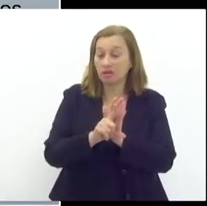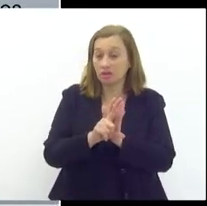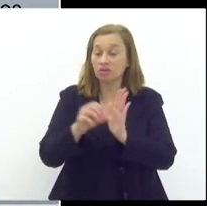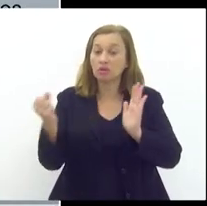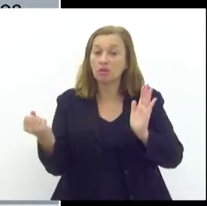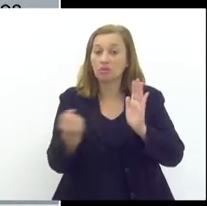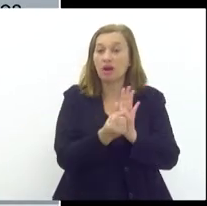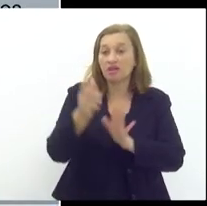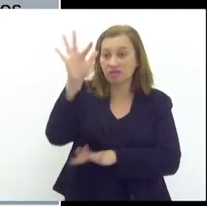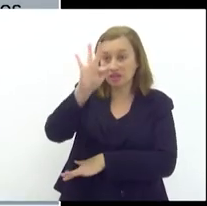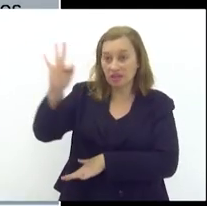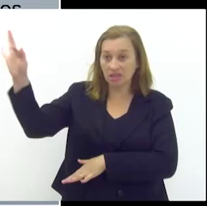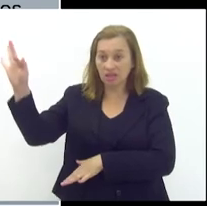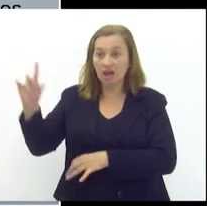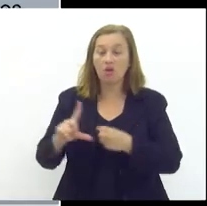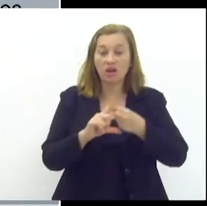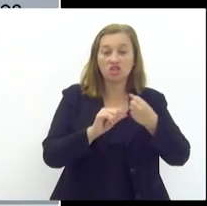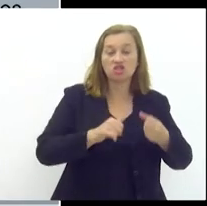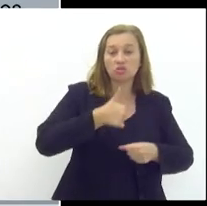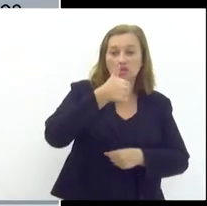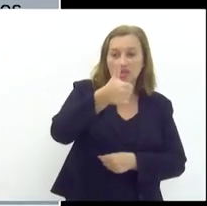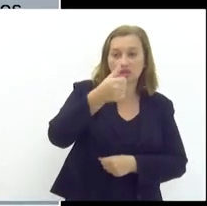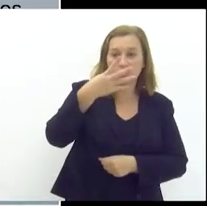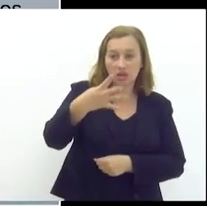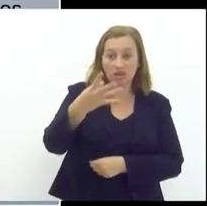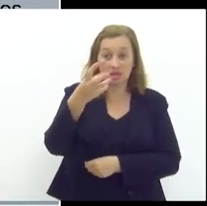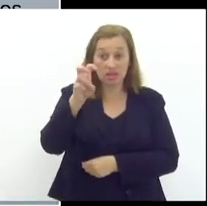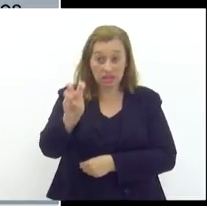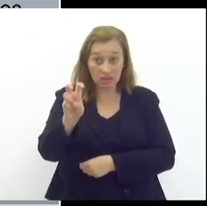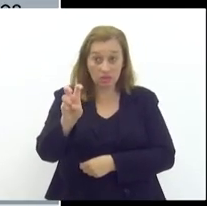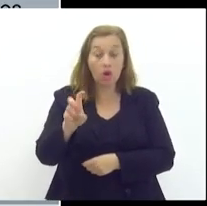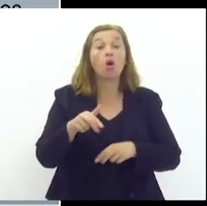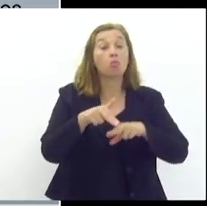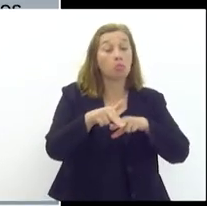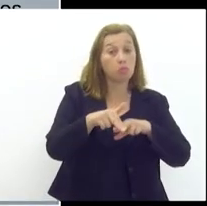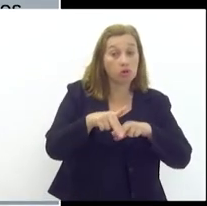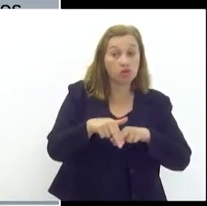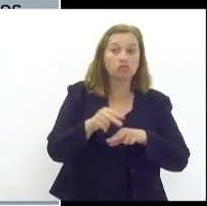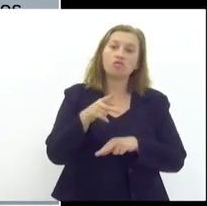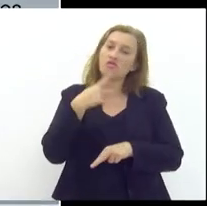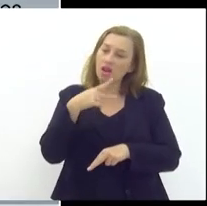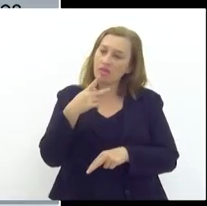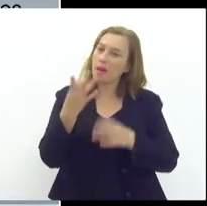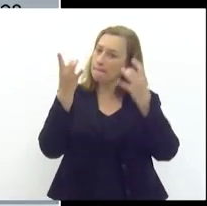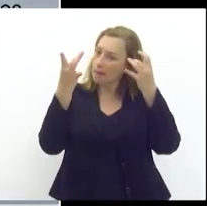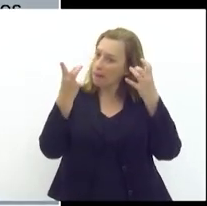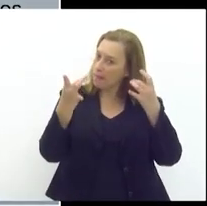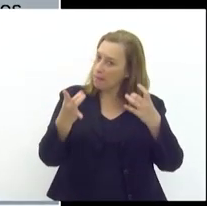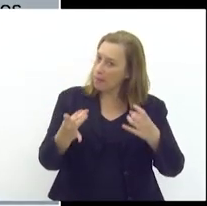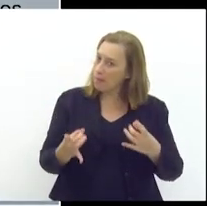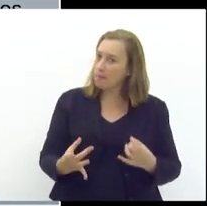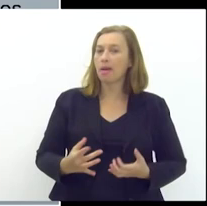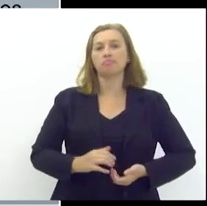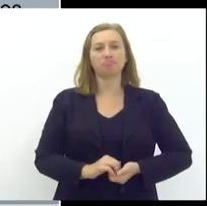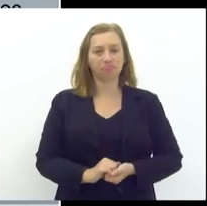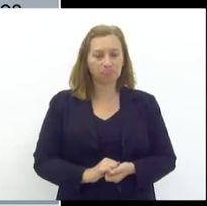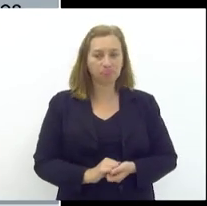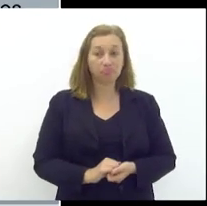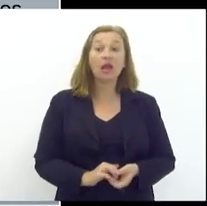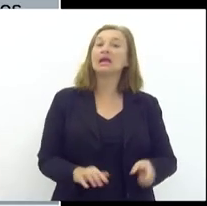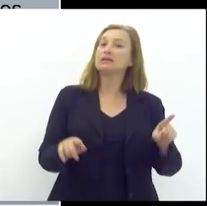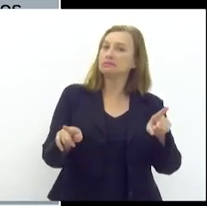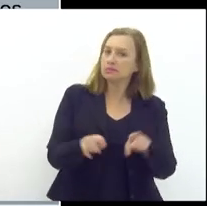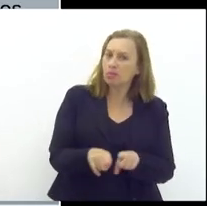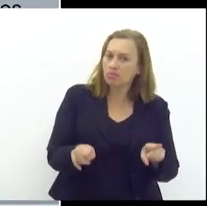parágrafo terceiro do artigo 145 por isso que eu tô citando aqui ele com toda clareza e